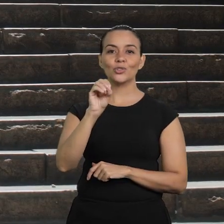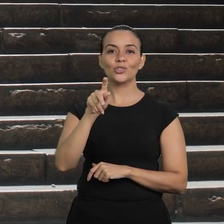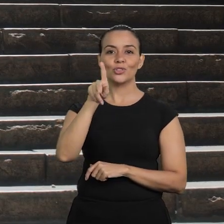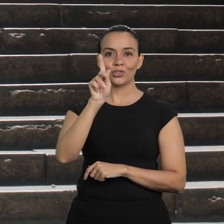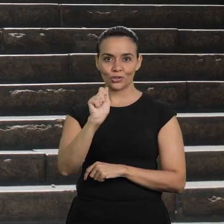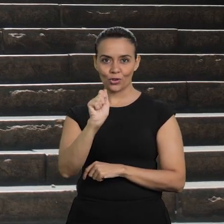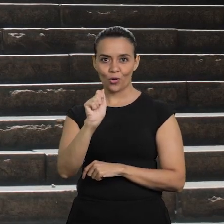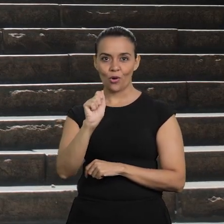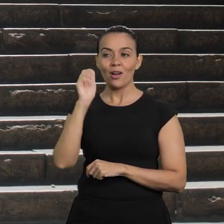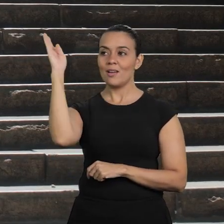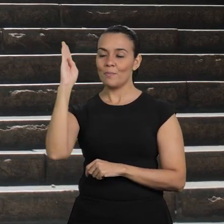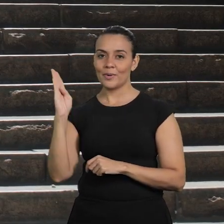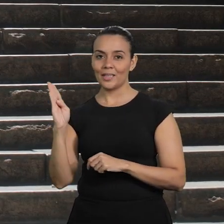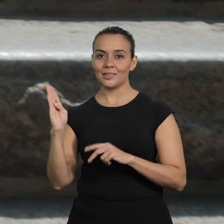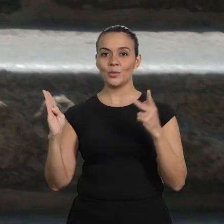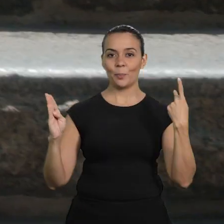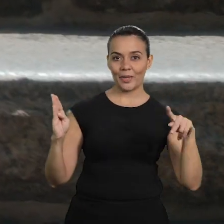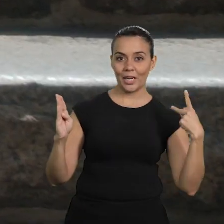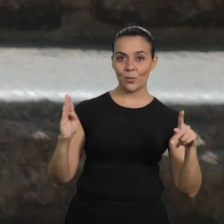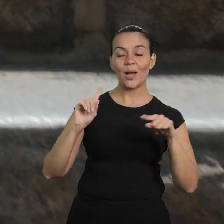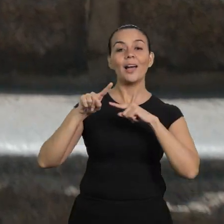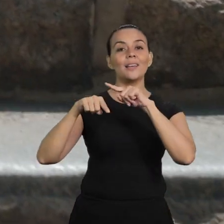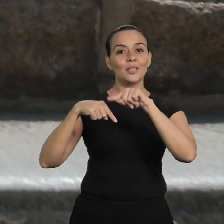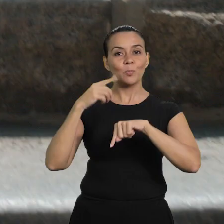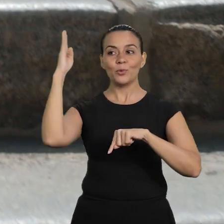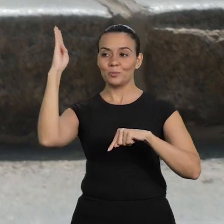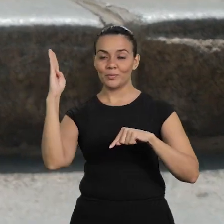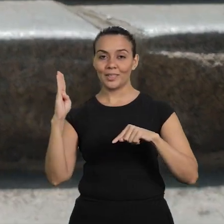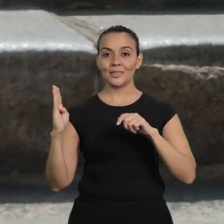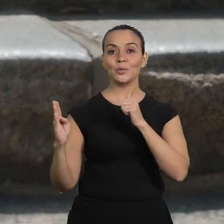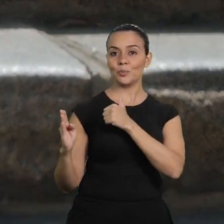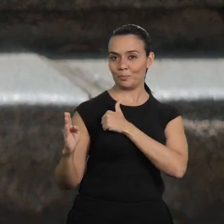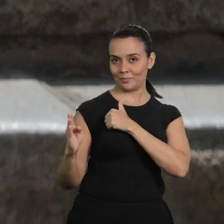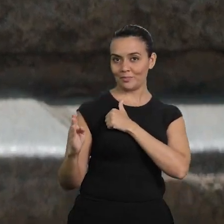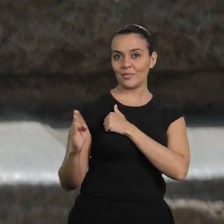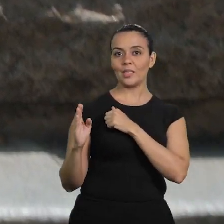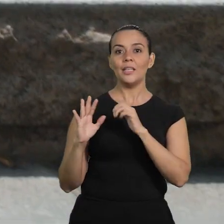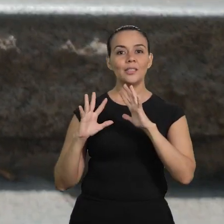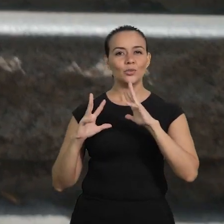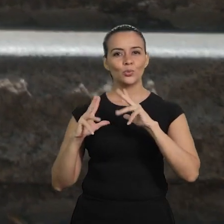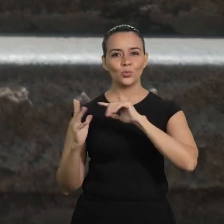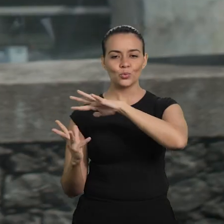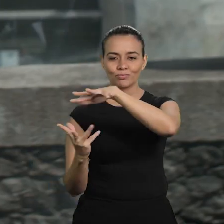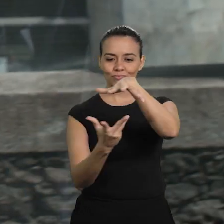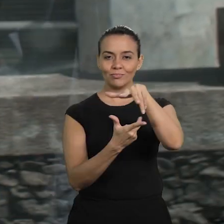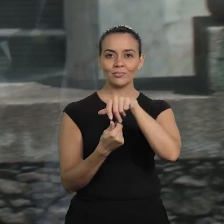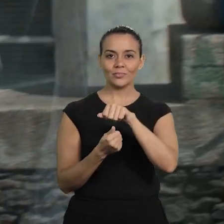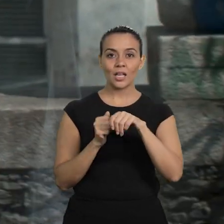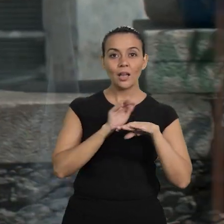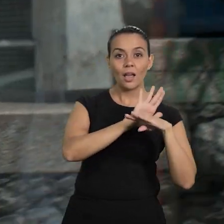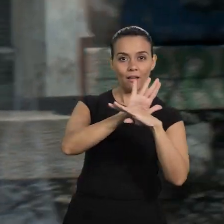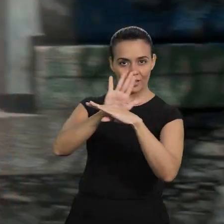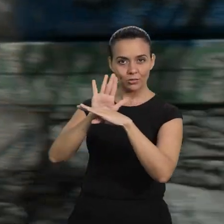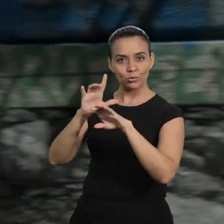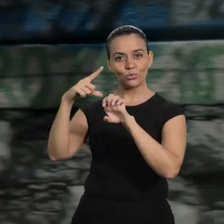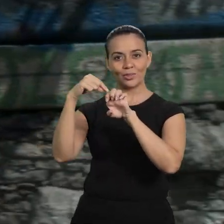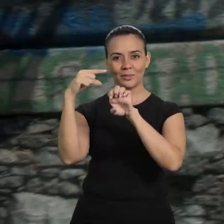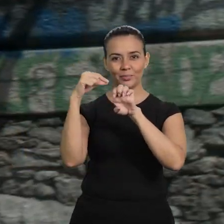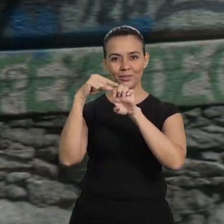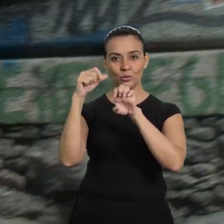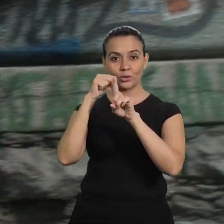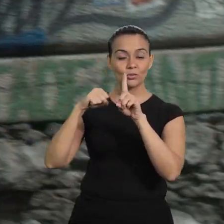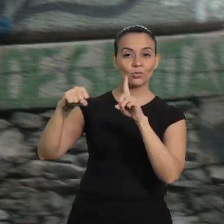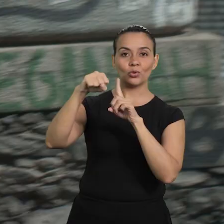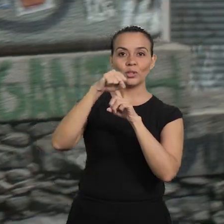e Paraguai. Depois a Choca Canadá e a Choca Global, onde a gente fortalecia empreendedores sociais